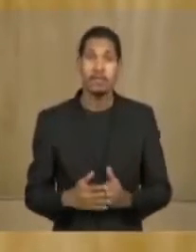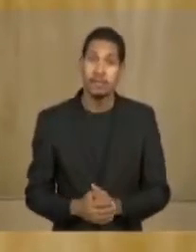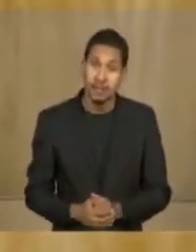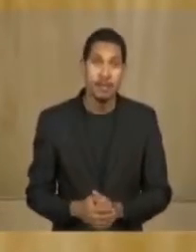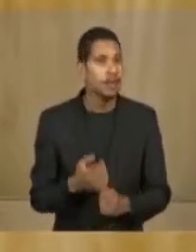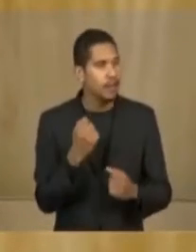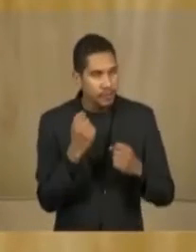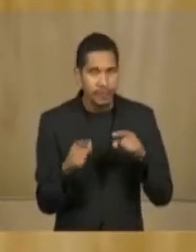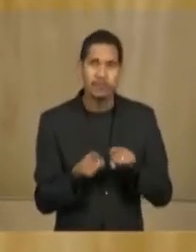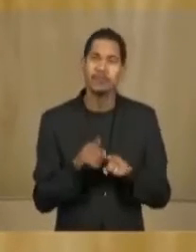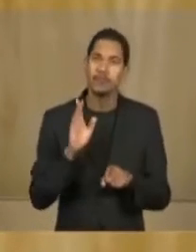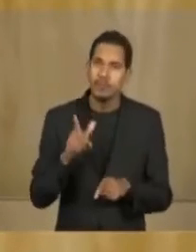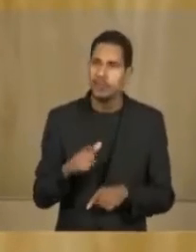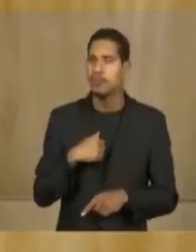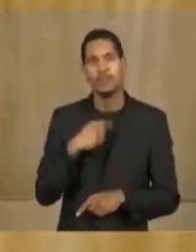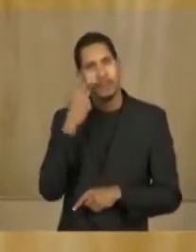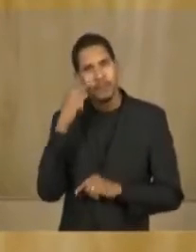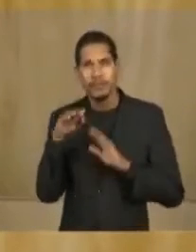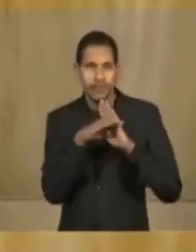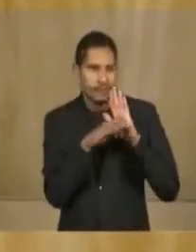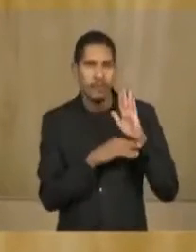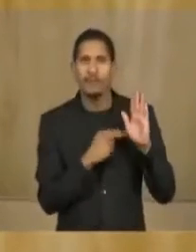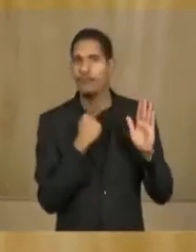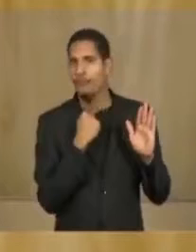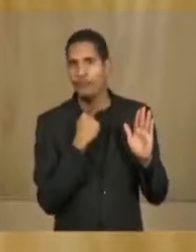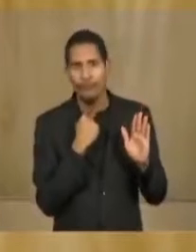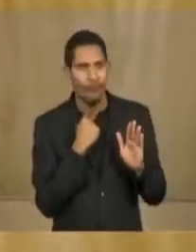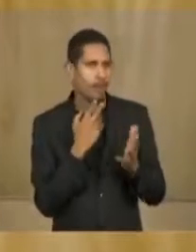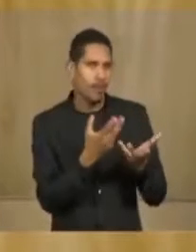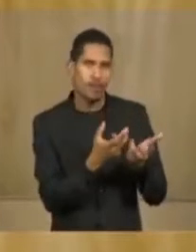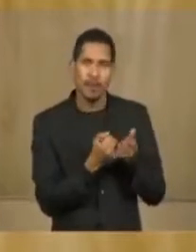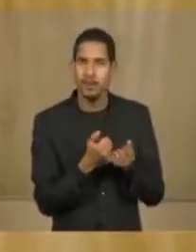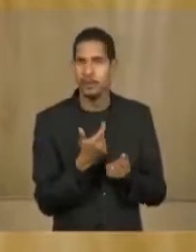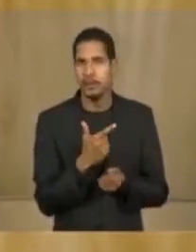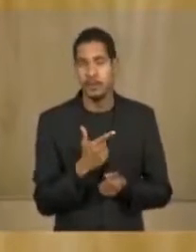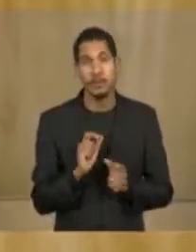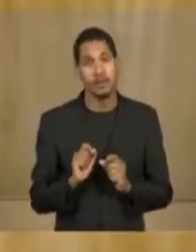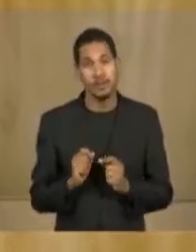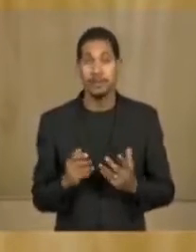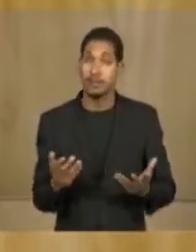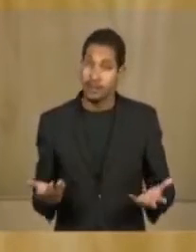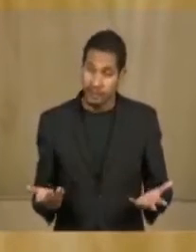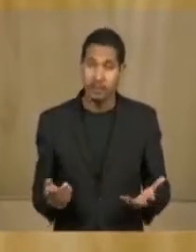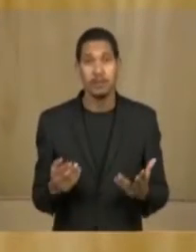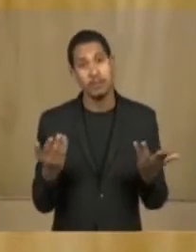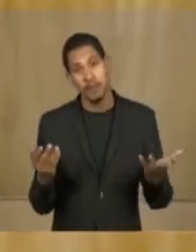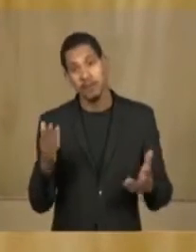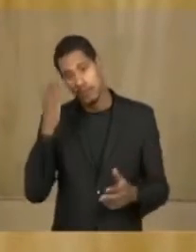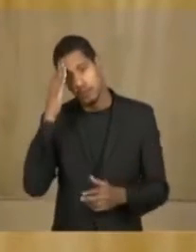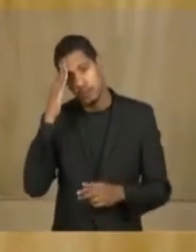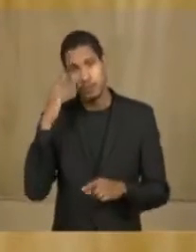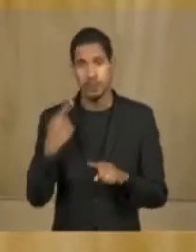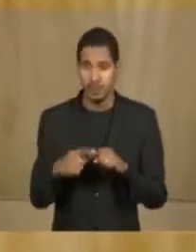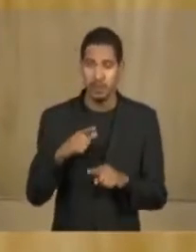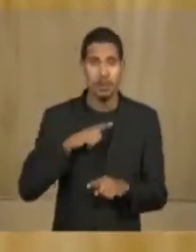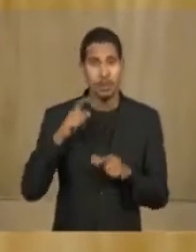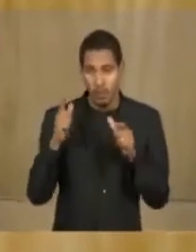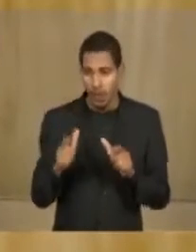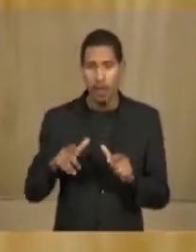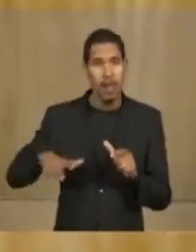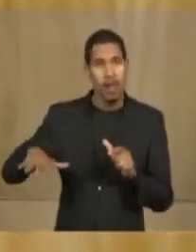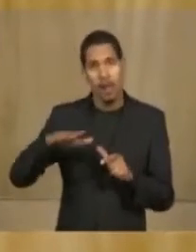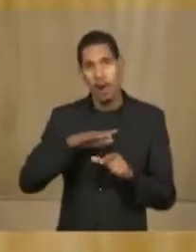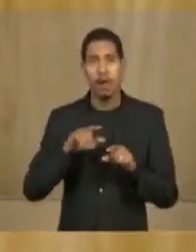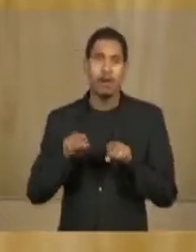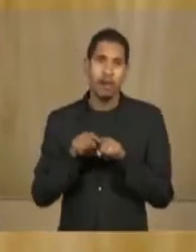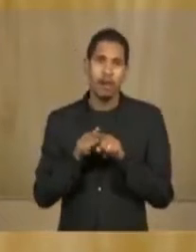sistemas convencionais de acolhimento, mas nem esses são os mais indicados durante a pandemia, uma vez que são lugares com